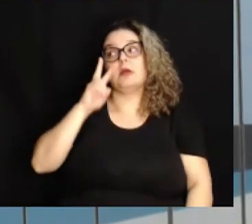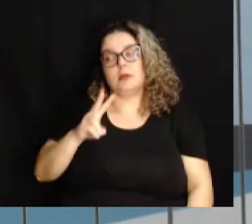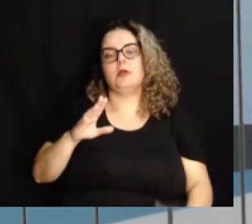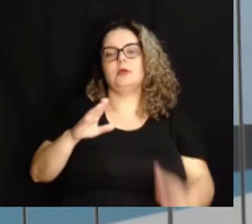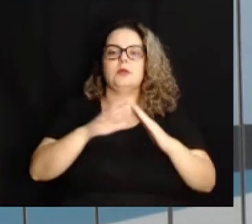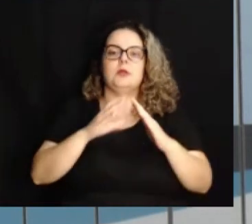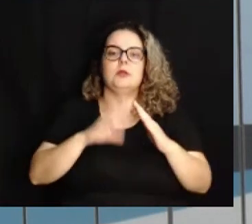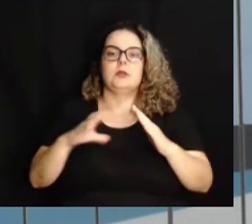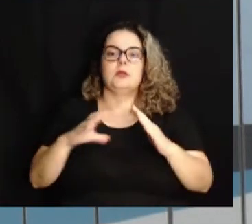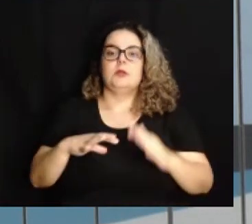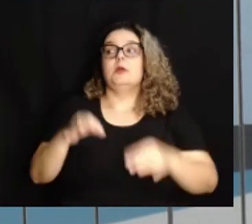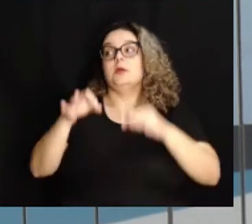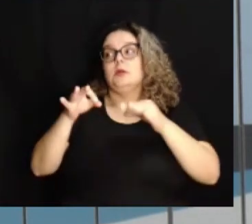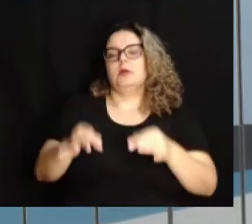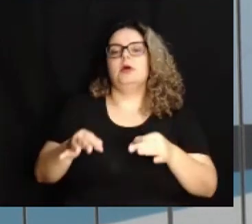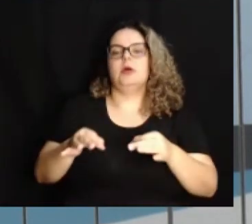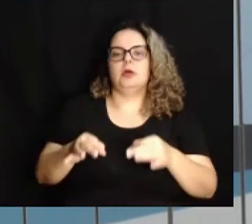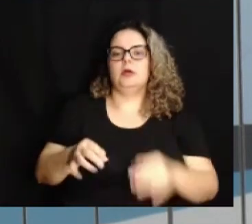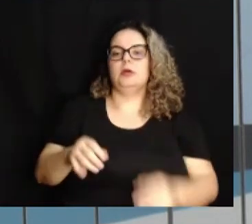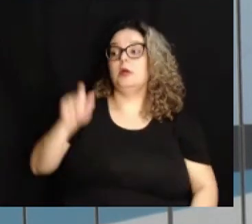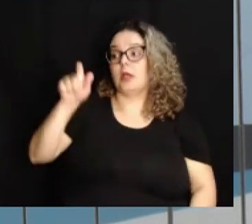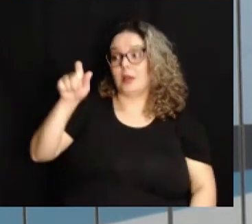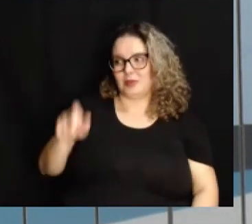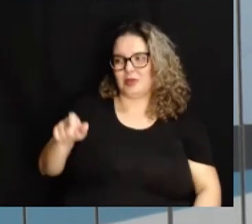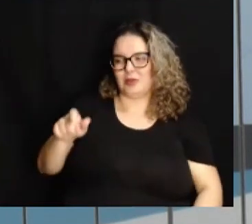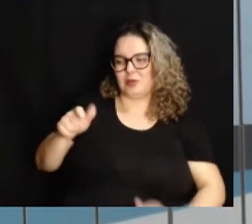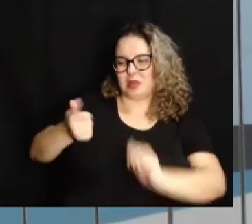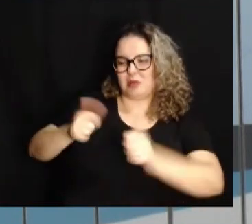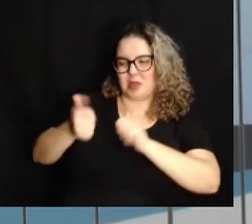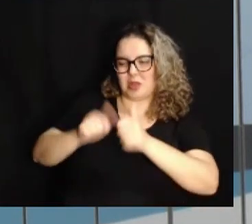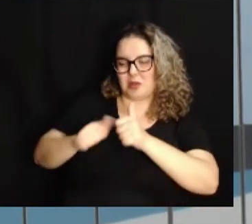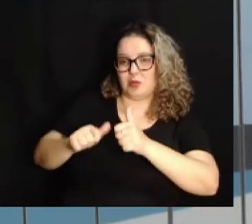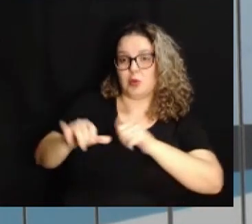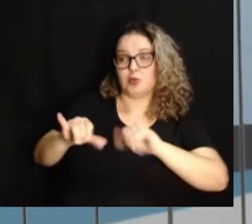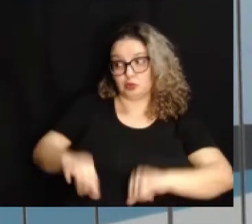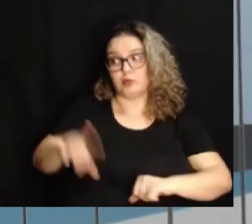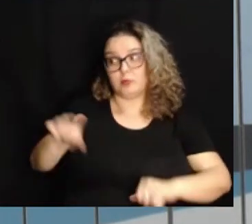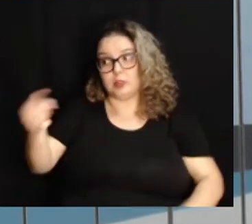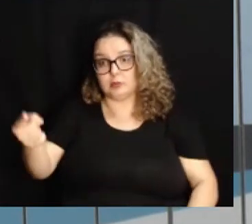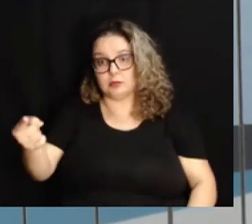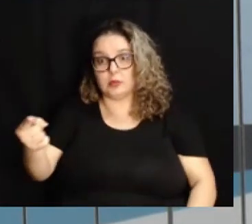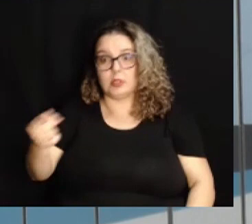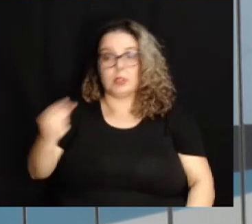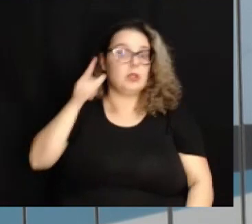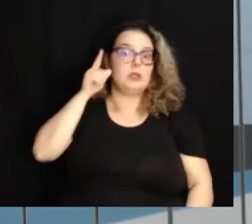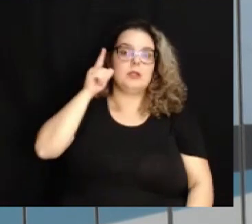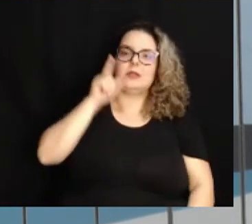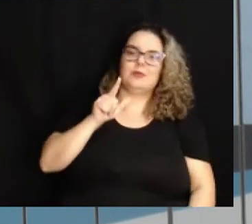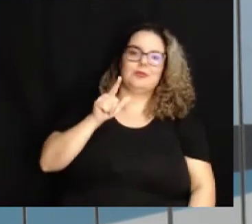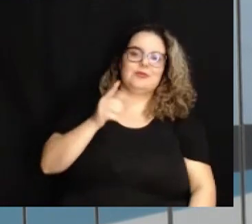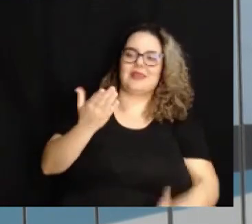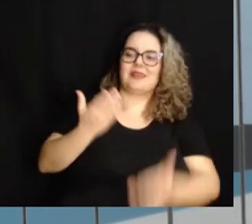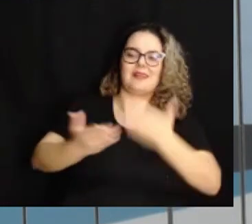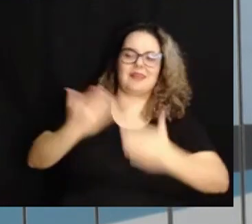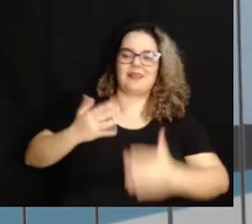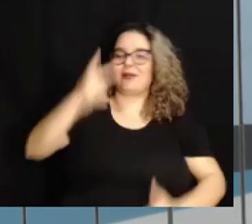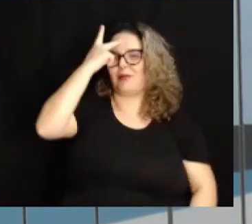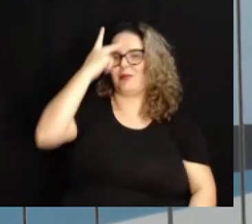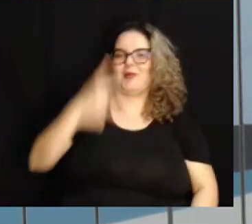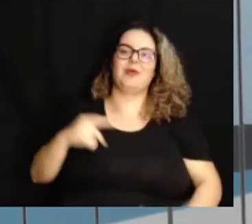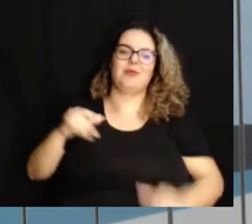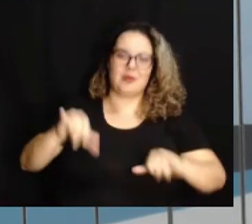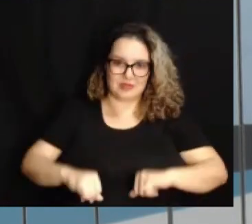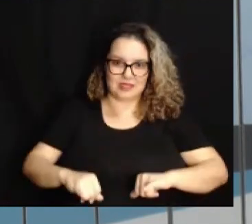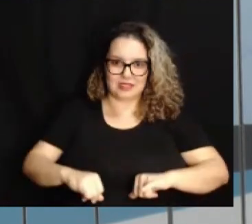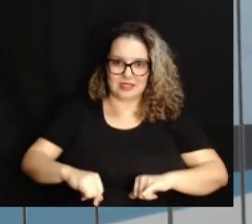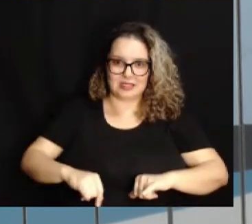justamente aquela pessoa que julga a dor do outro, provavelmente não consegue lidar com a dor própria. E aí a forma dela se defender